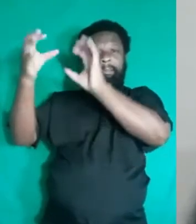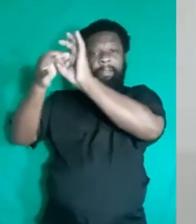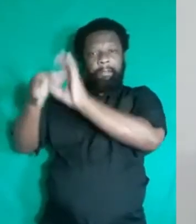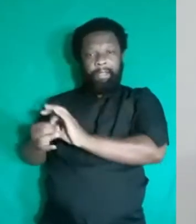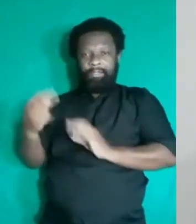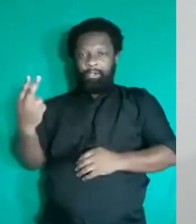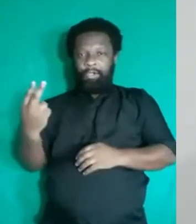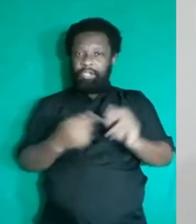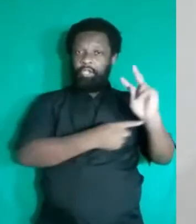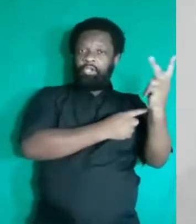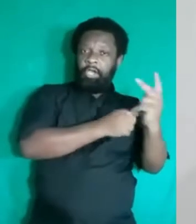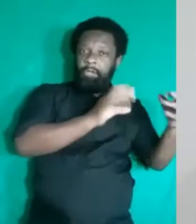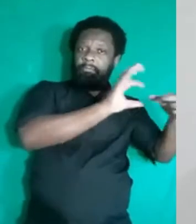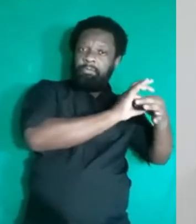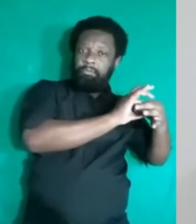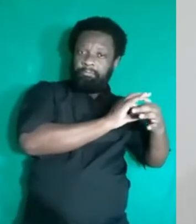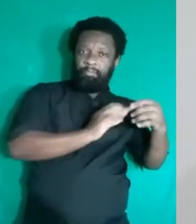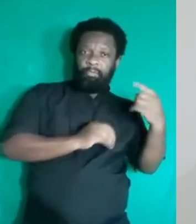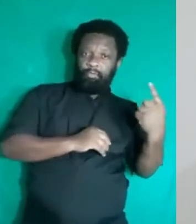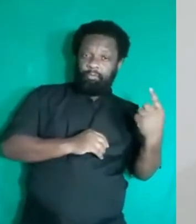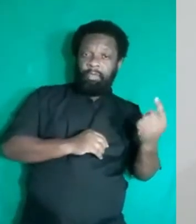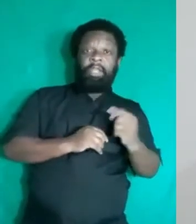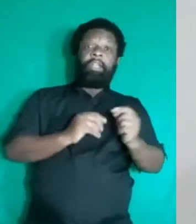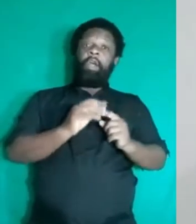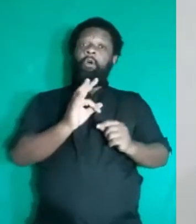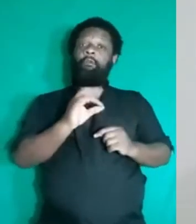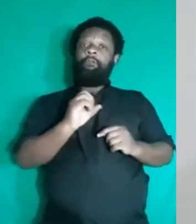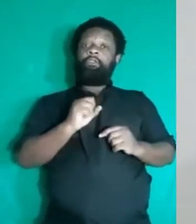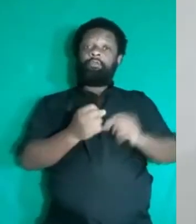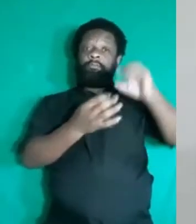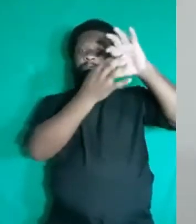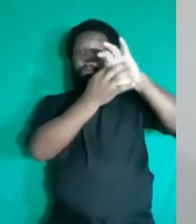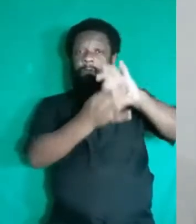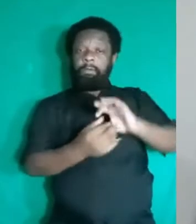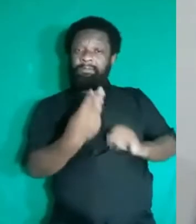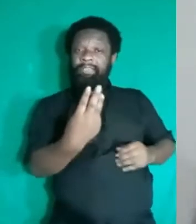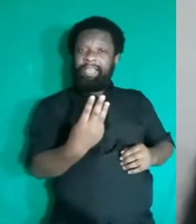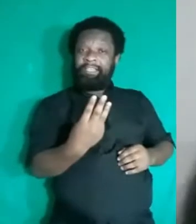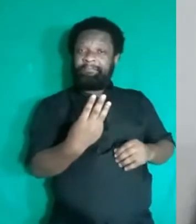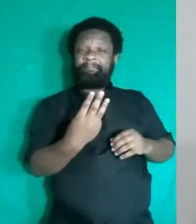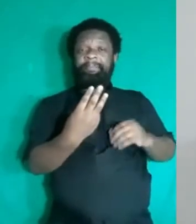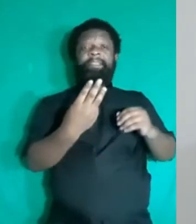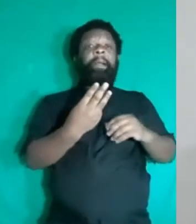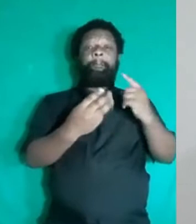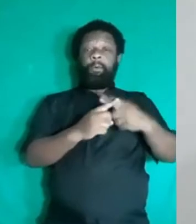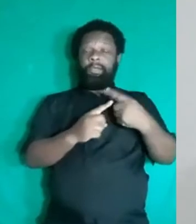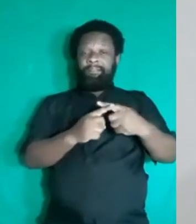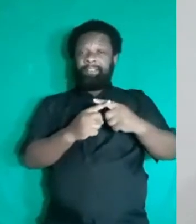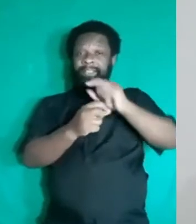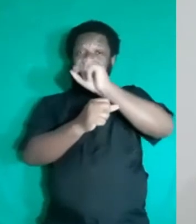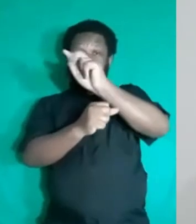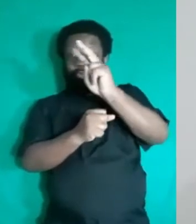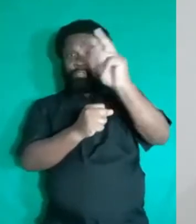pessoal, todos se estabilizaram. O oxigênio com 2 ligações, os hidrogênios com 1 e o fósforo com 3, que era o que ele precisava.